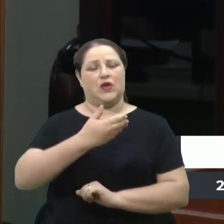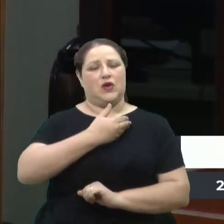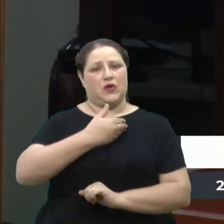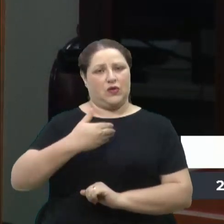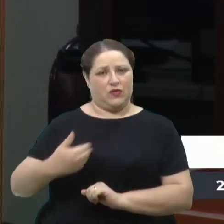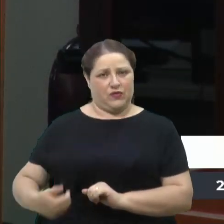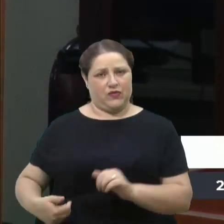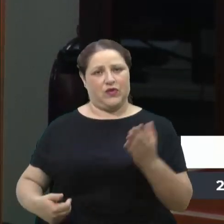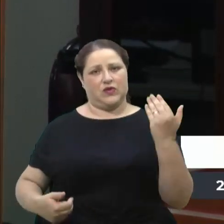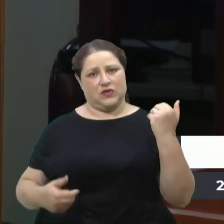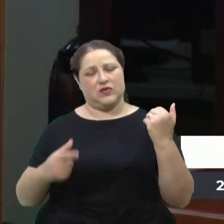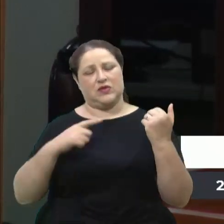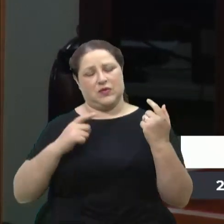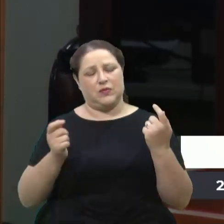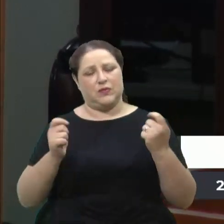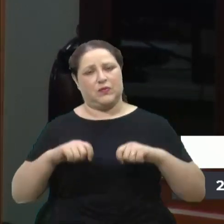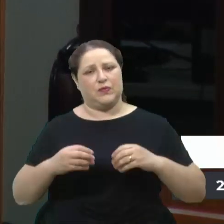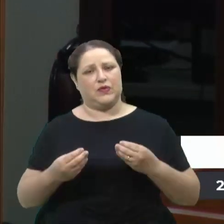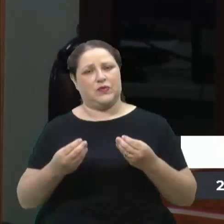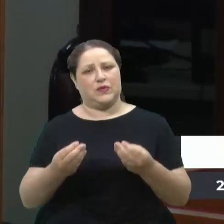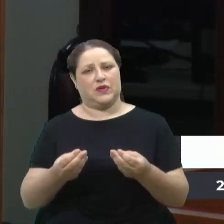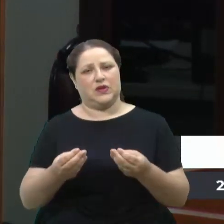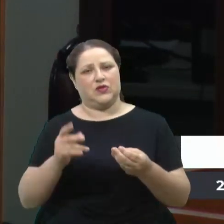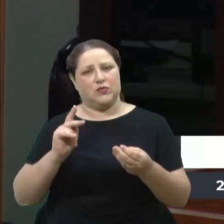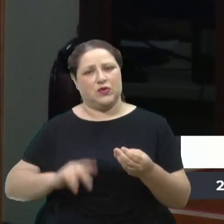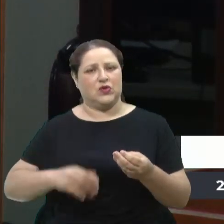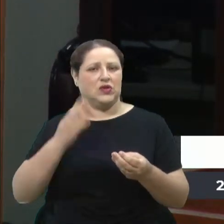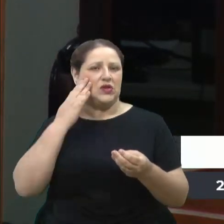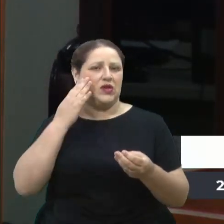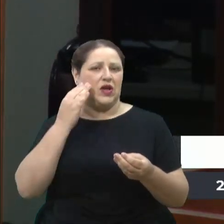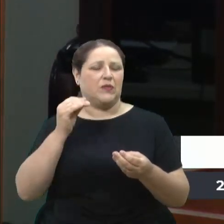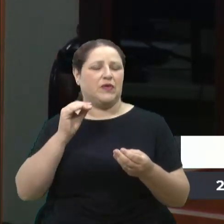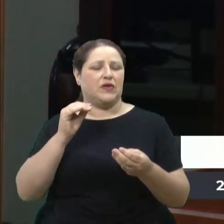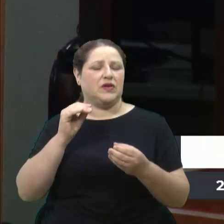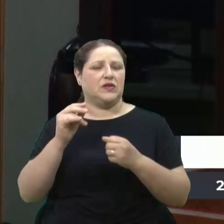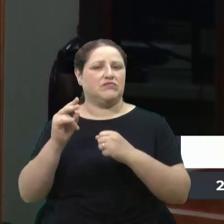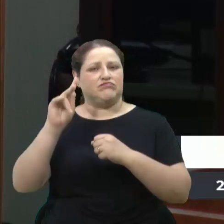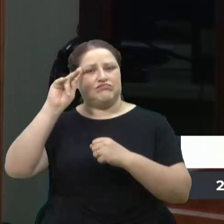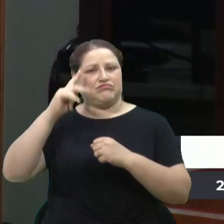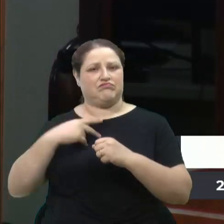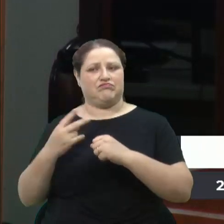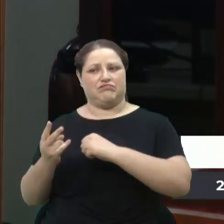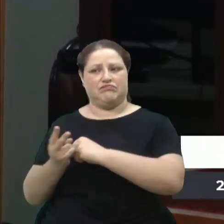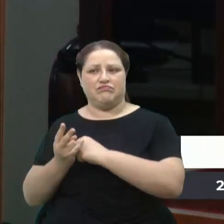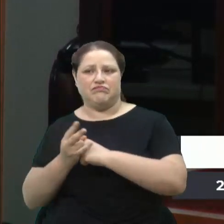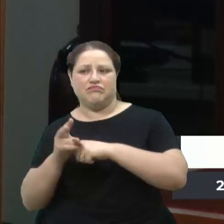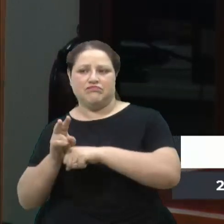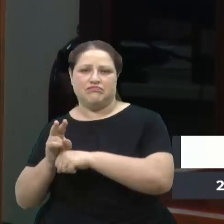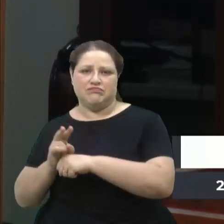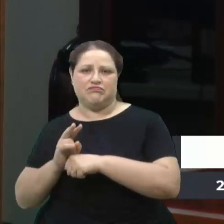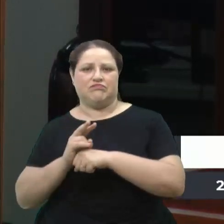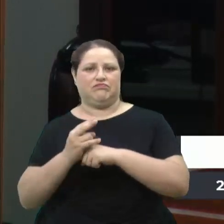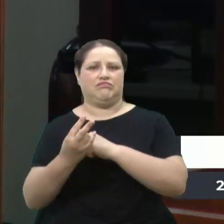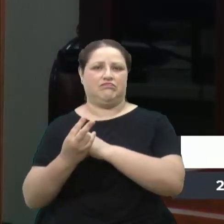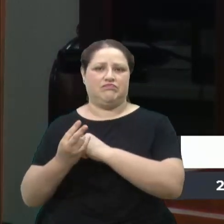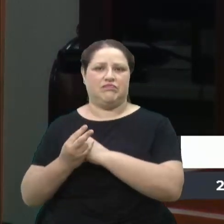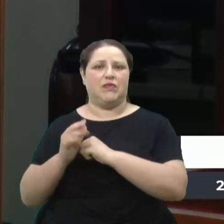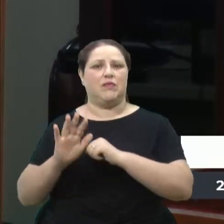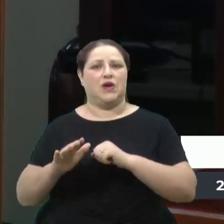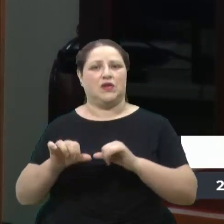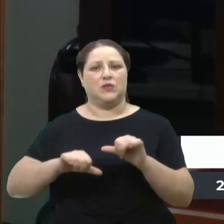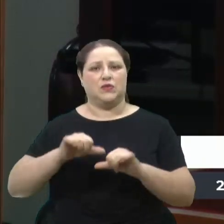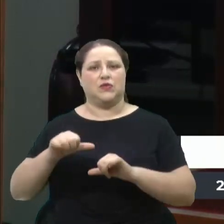pessoas pudessem se defender, e agora vem um governo que sabe que essa liberdade protegeu muitos